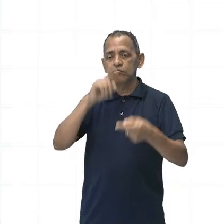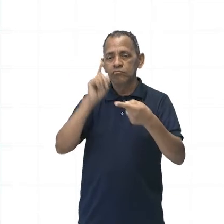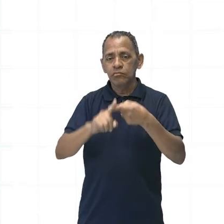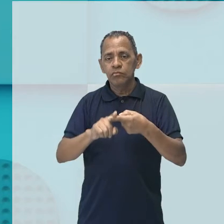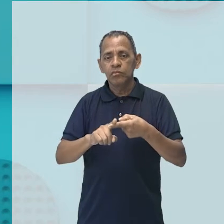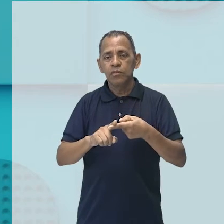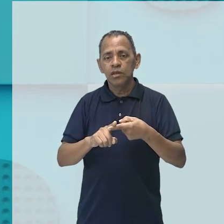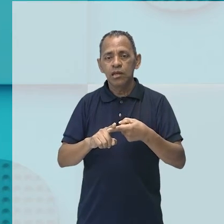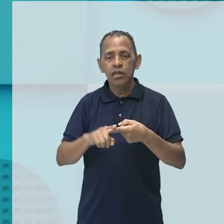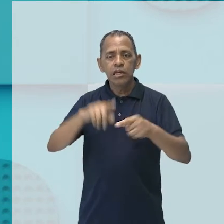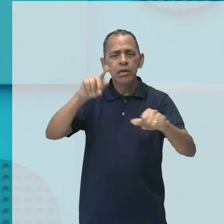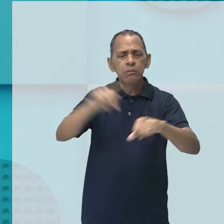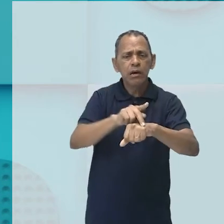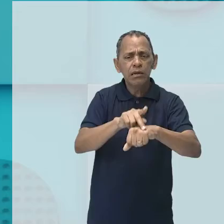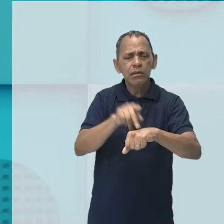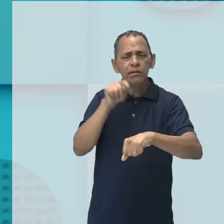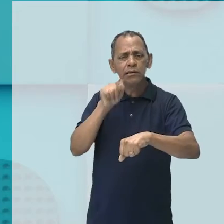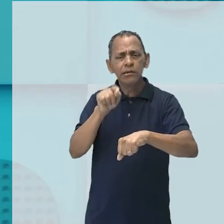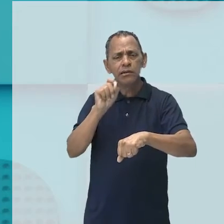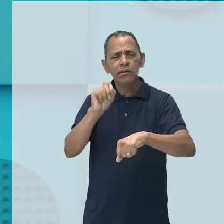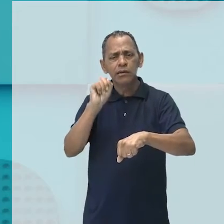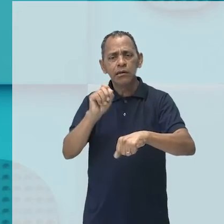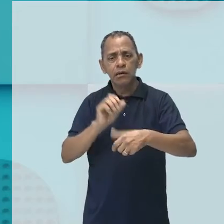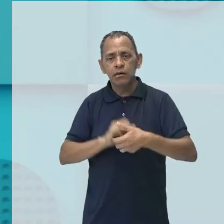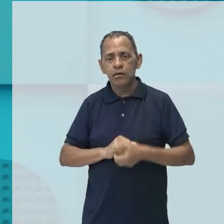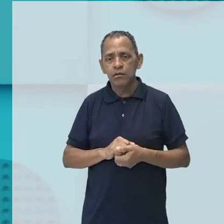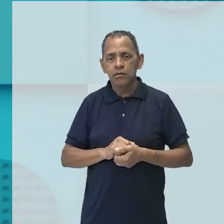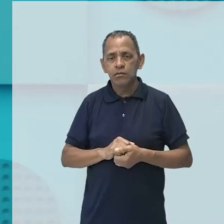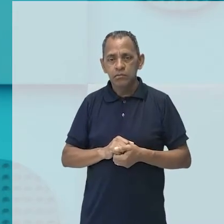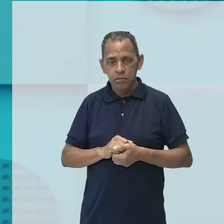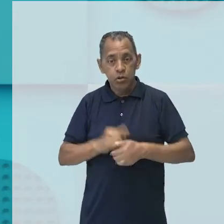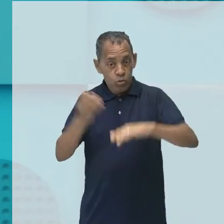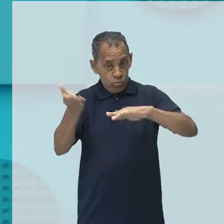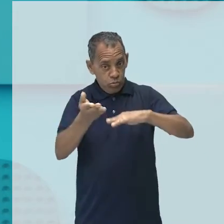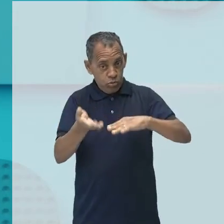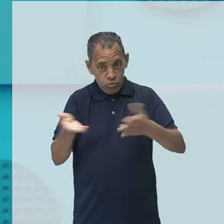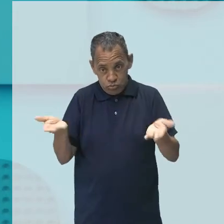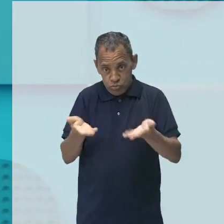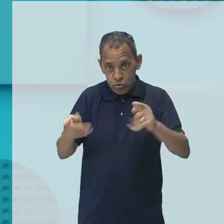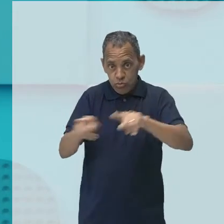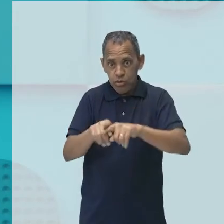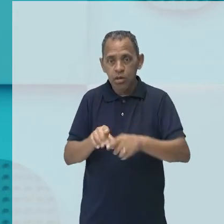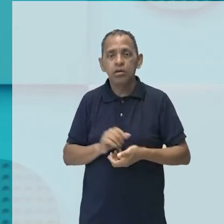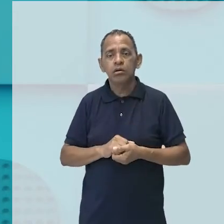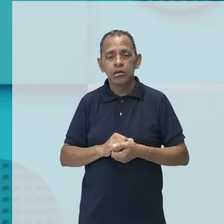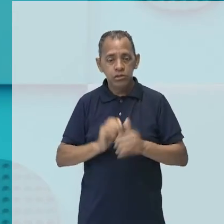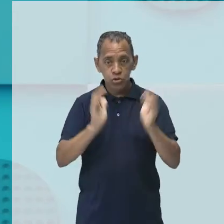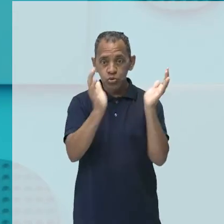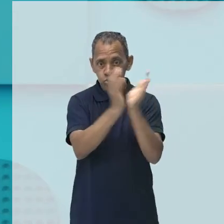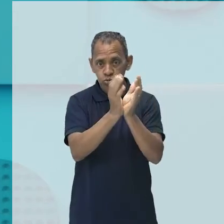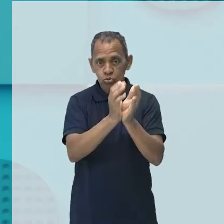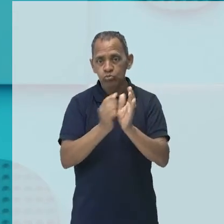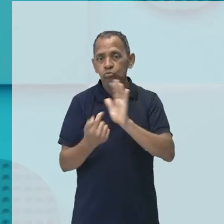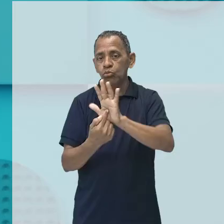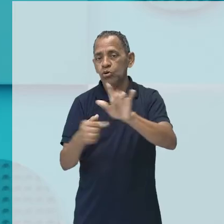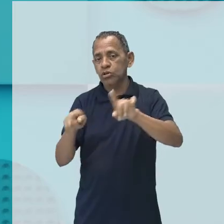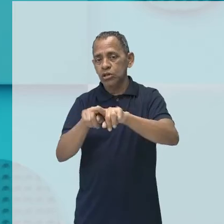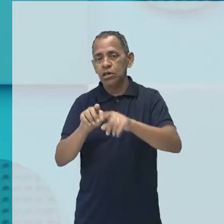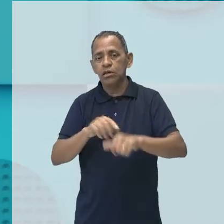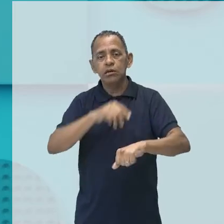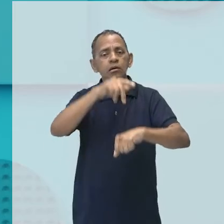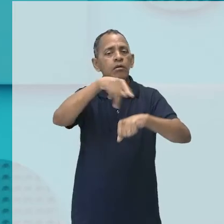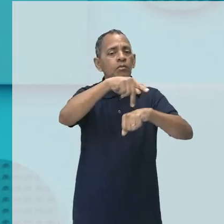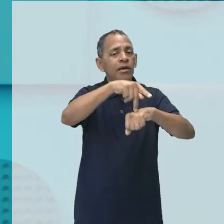Este? Então, dentro desse contemporâneo atual mesmo, a Legião Urbana ela vai trazer que país